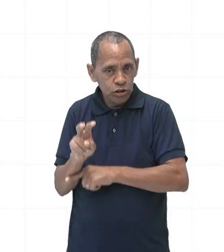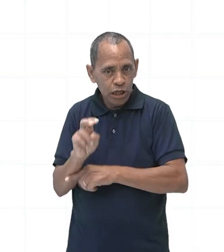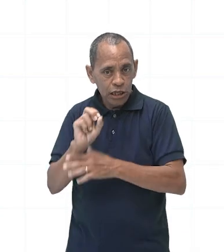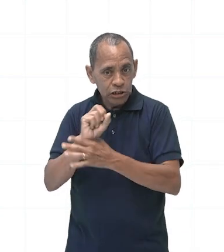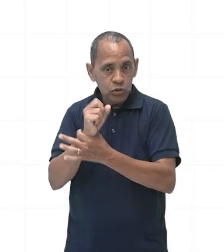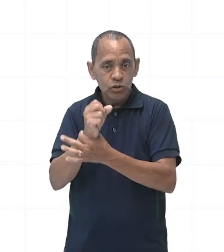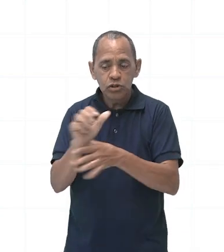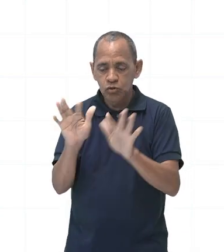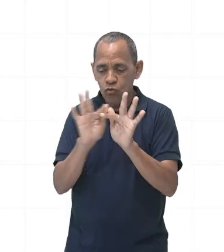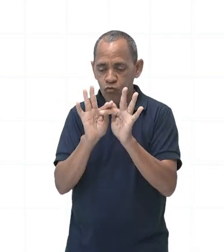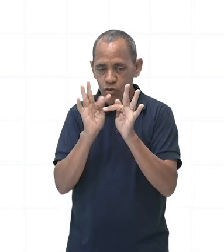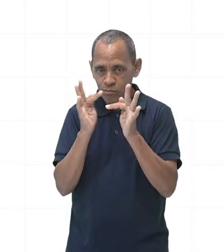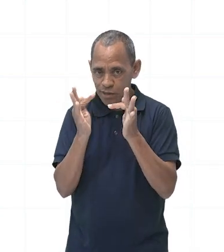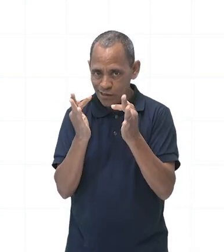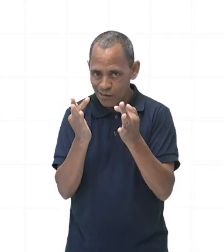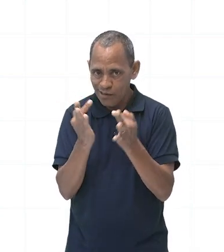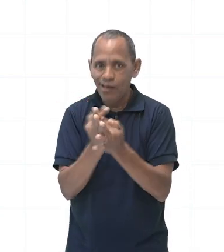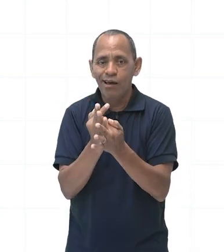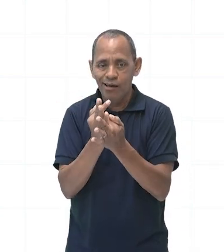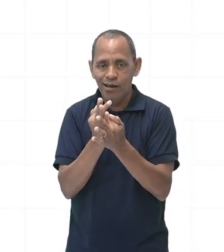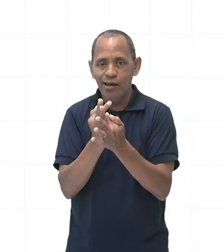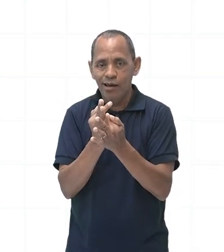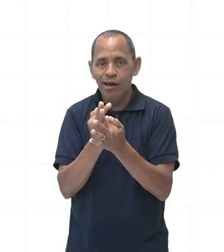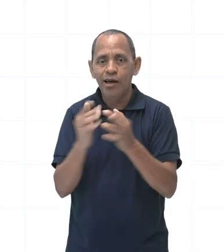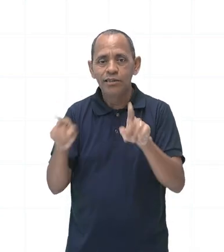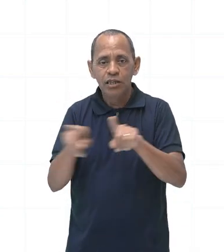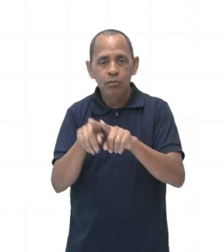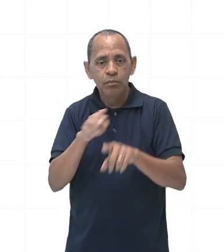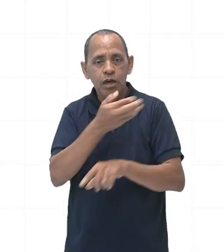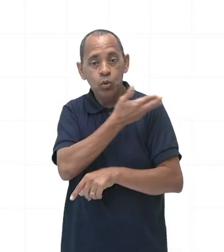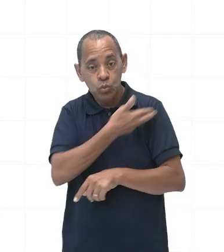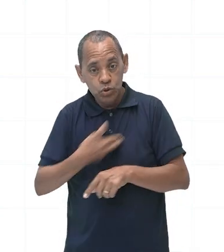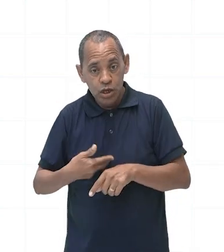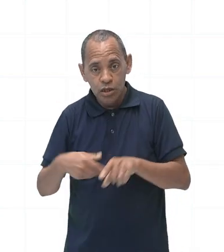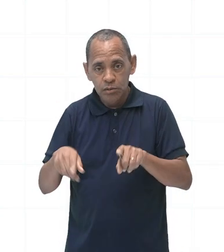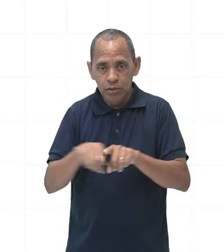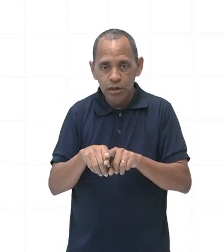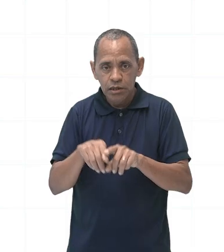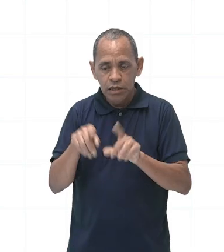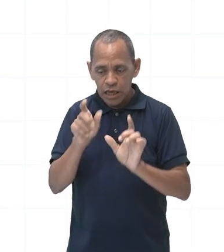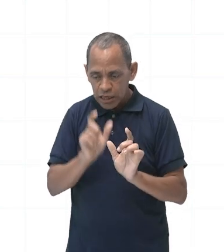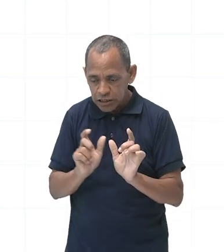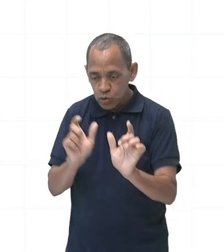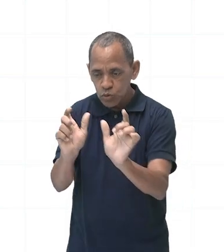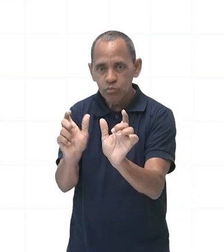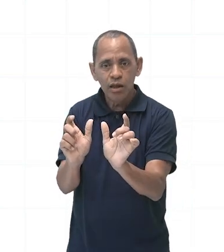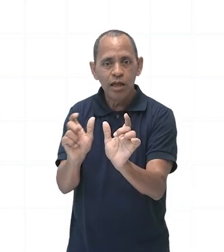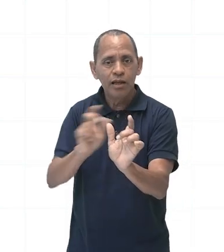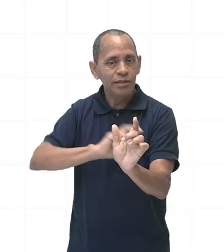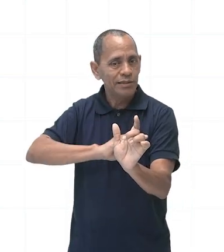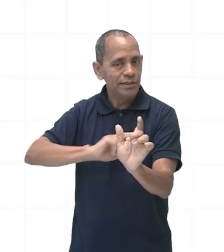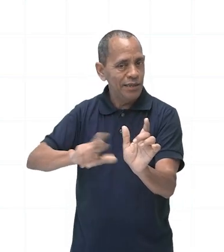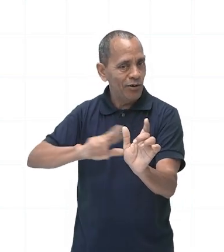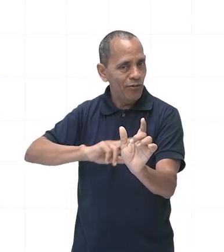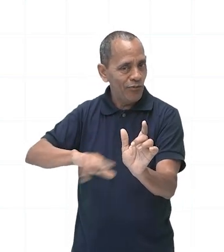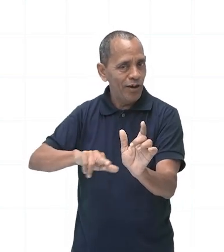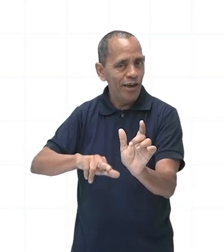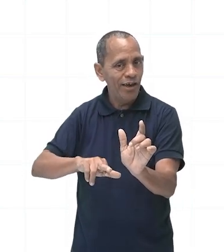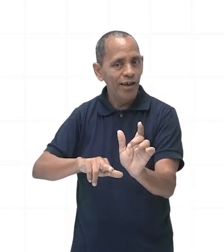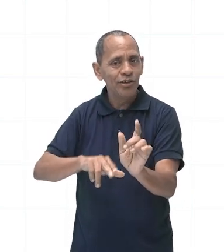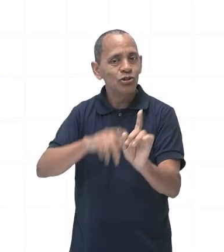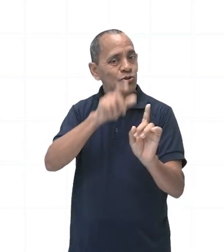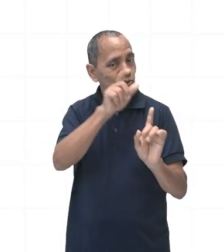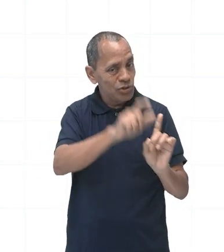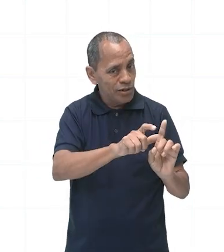função aí, a ação de resguardar, são os familiares e o Estado. E esses dois termos não